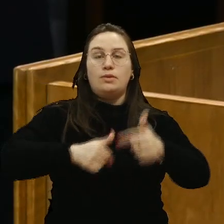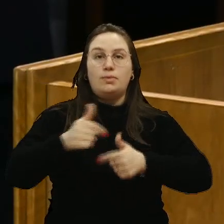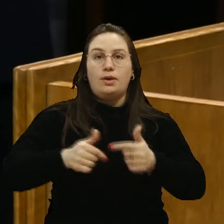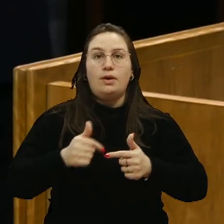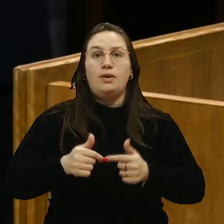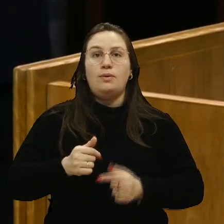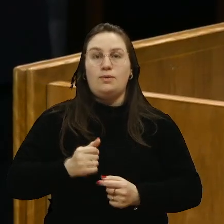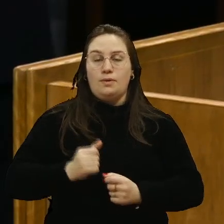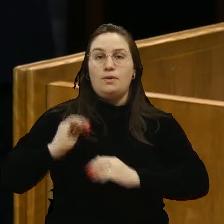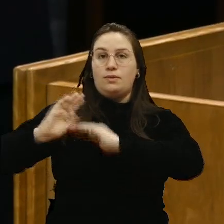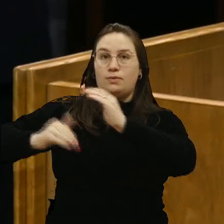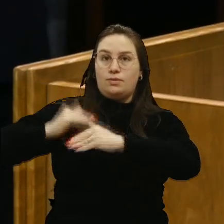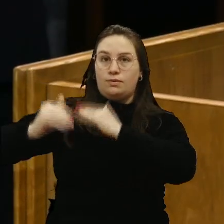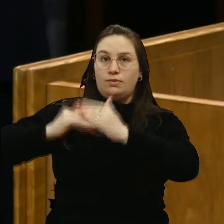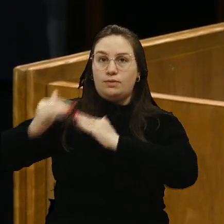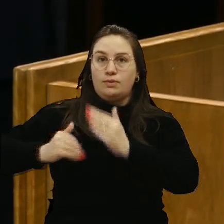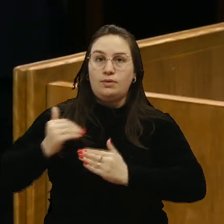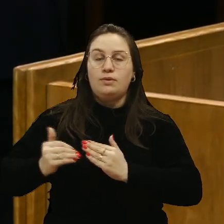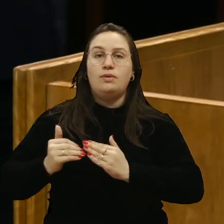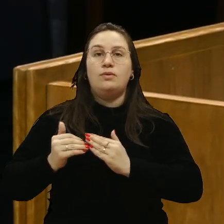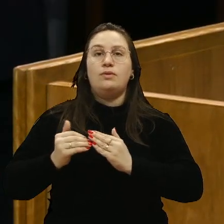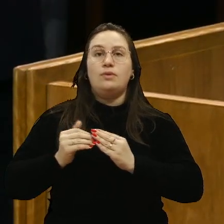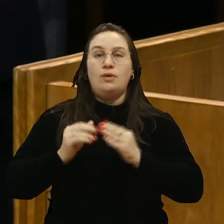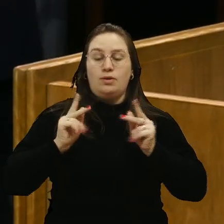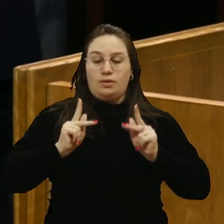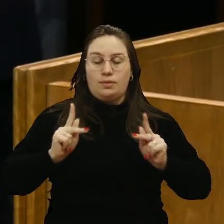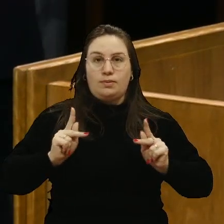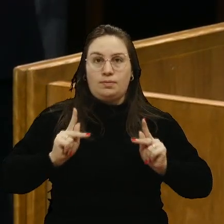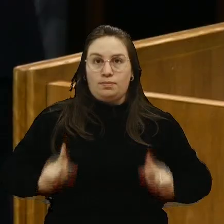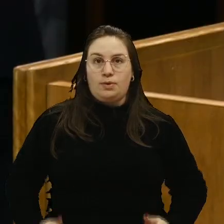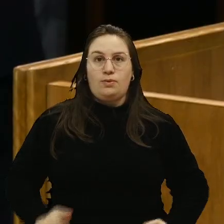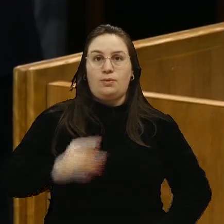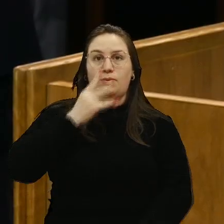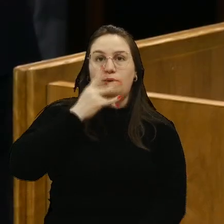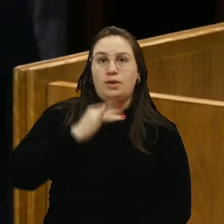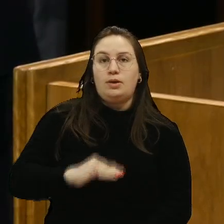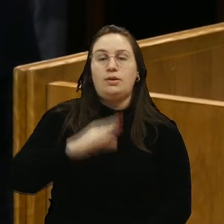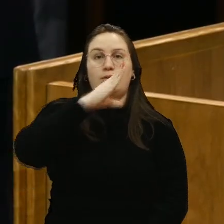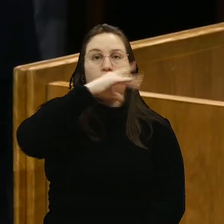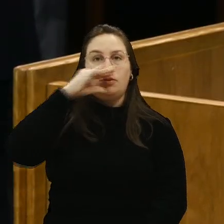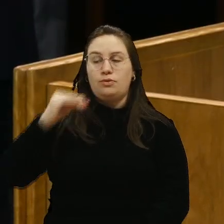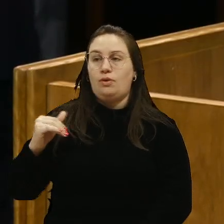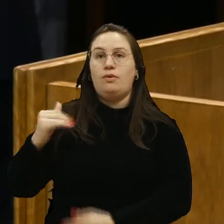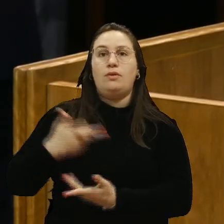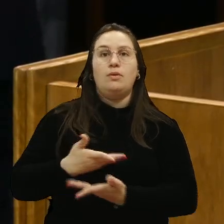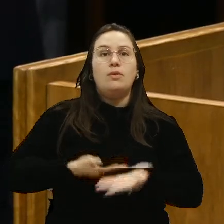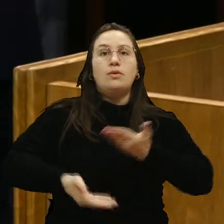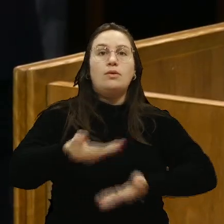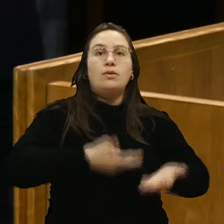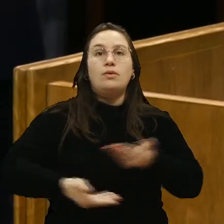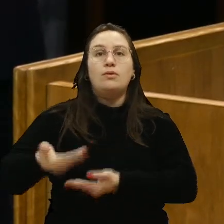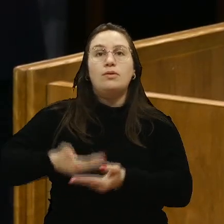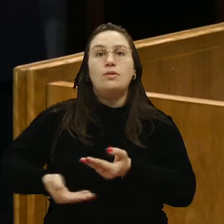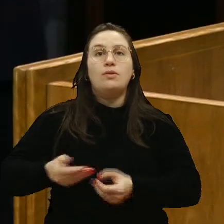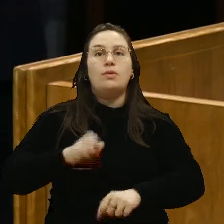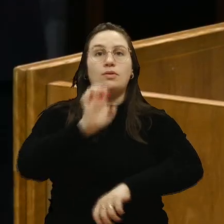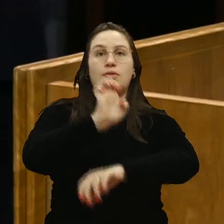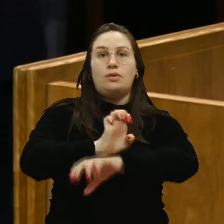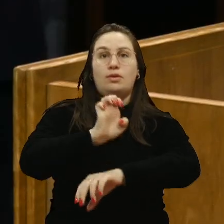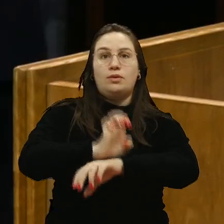da criança, do adolescente e do jovem constituem deveres compartilhados entre